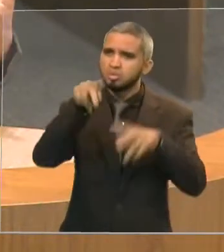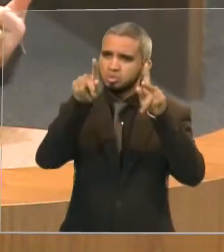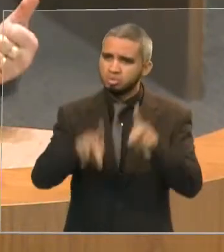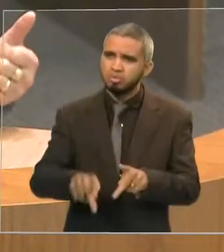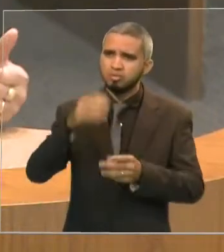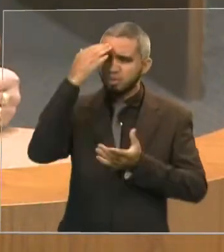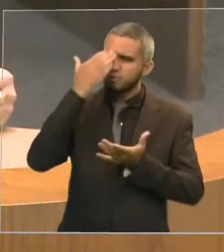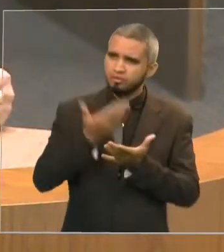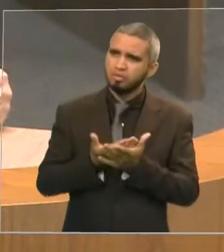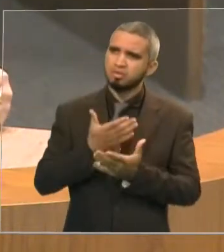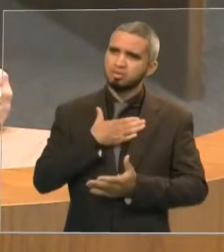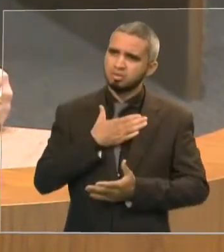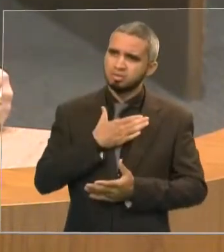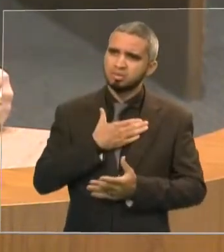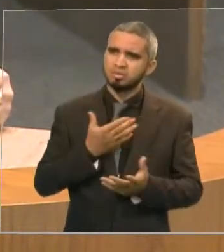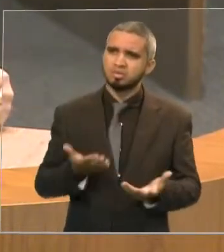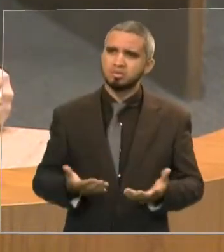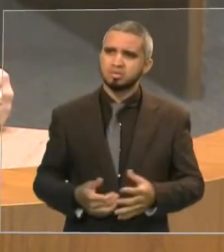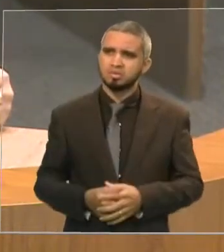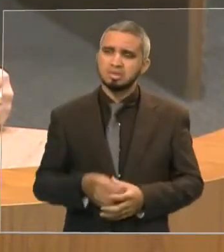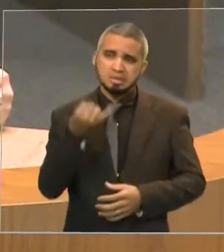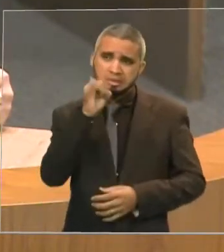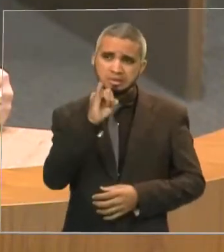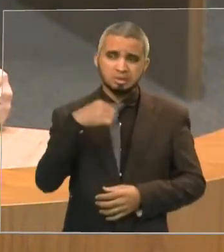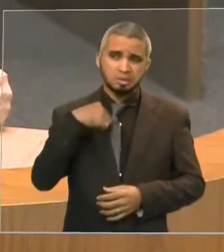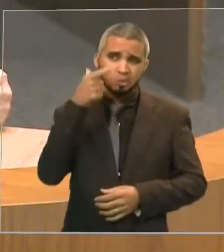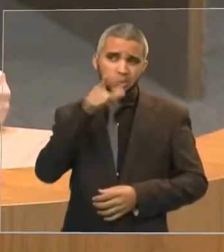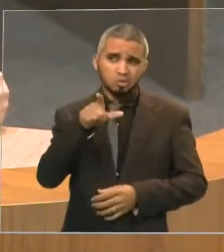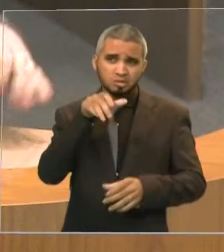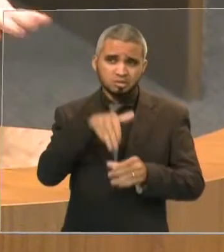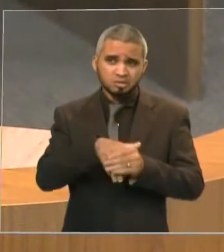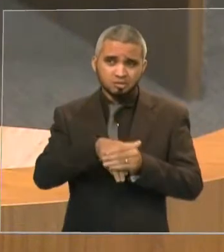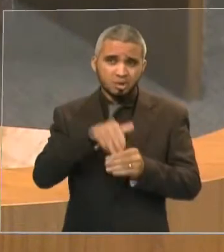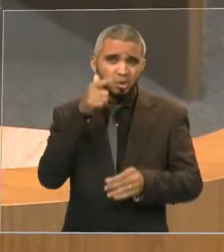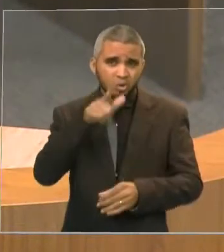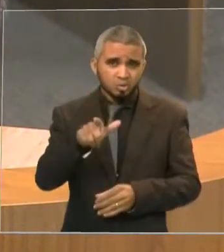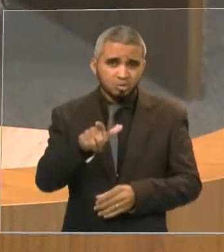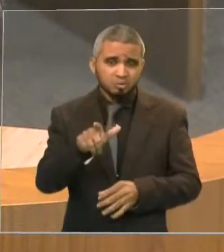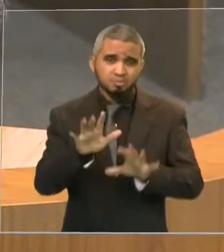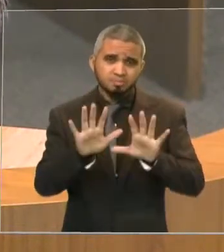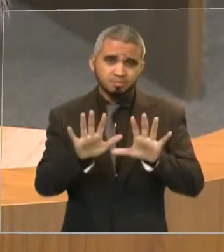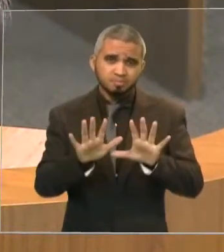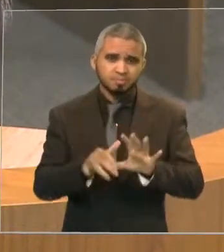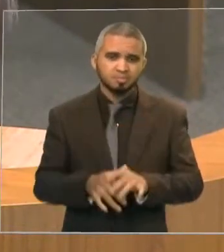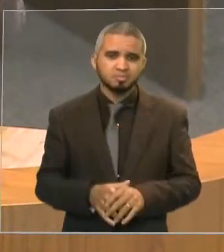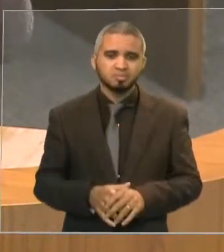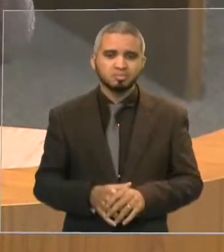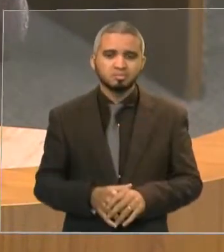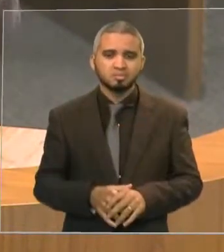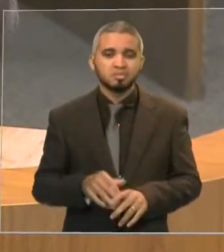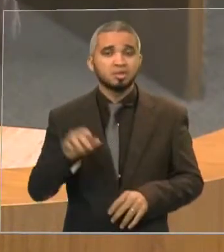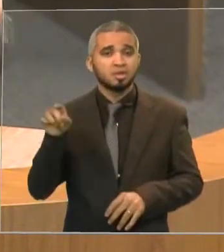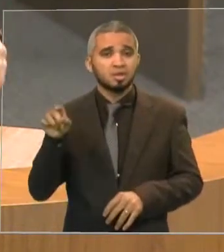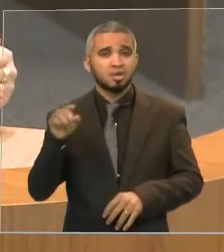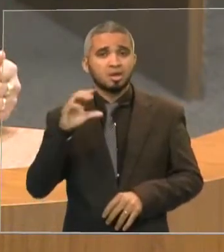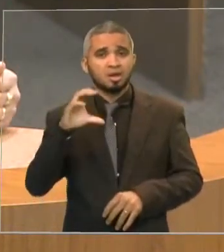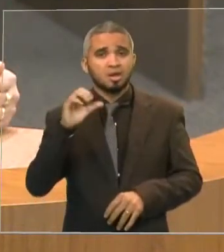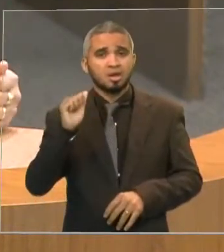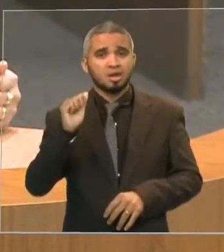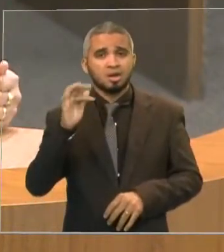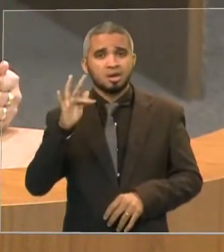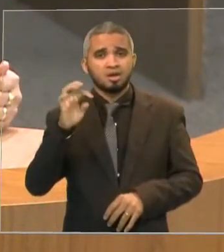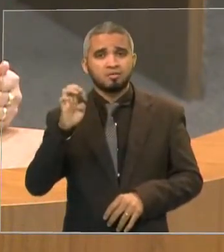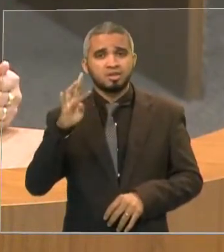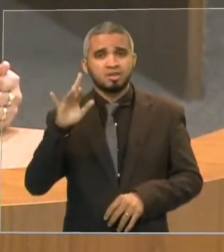eu ganhasse a eleição. E estava acertado de que eu não falaria